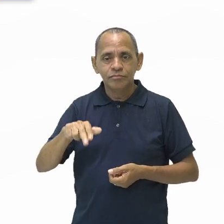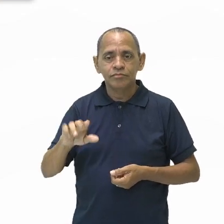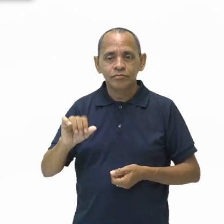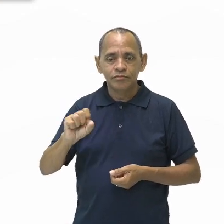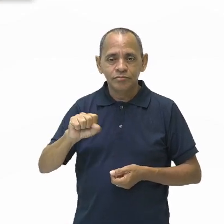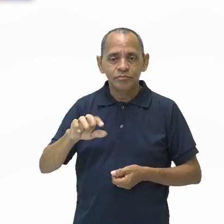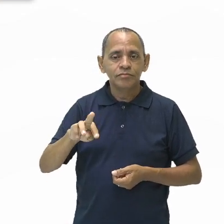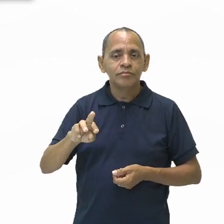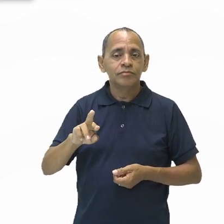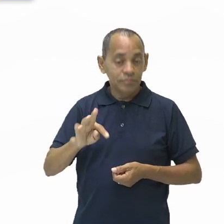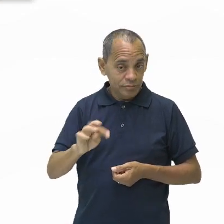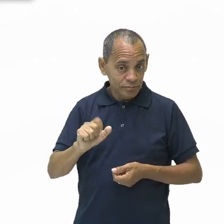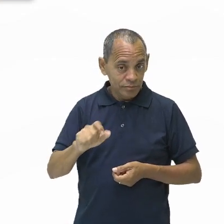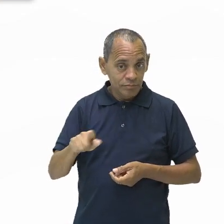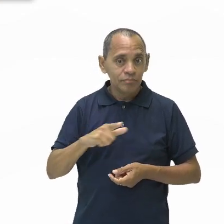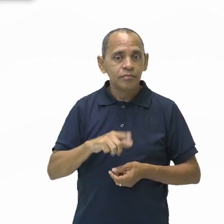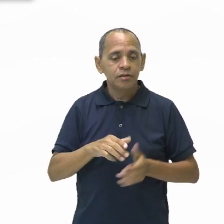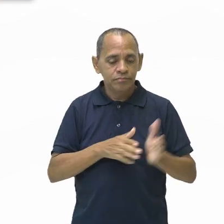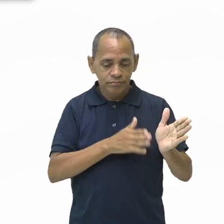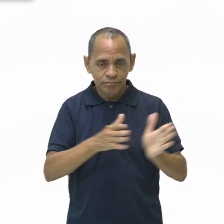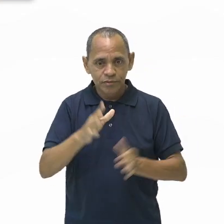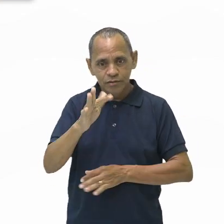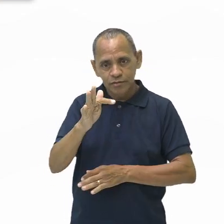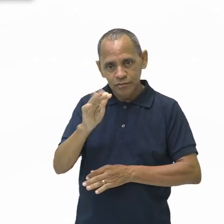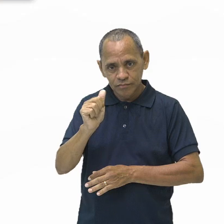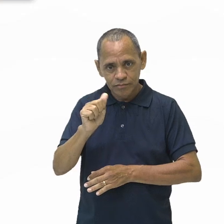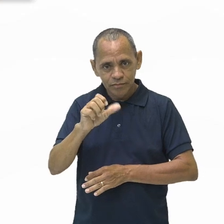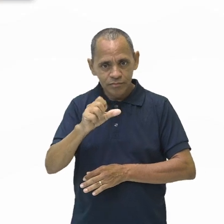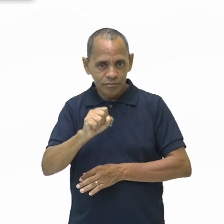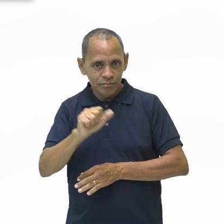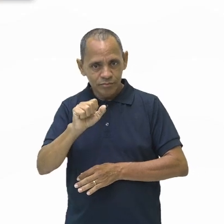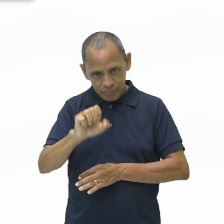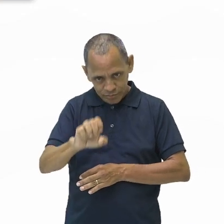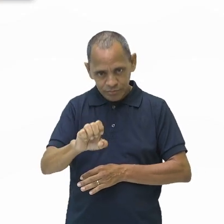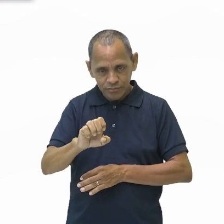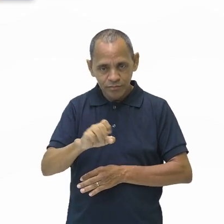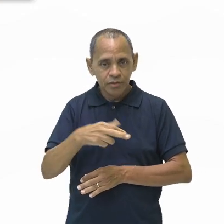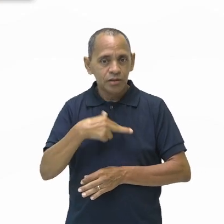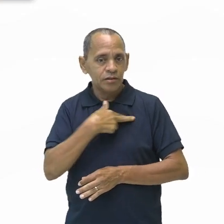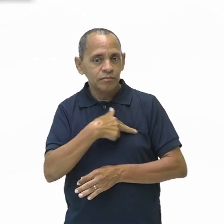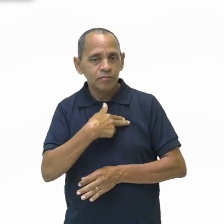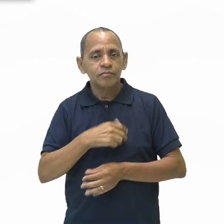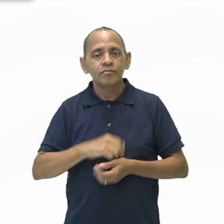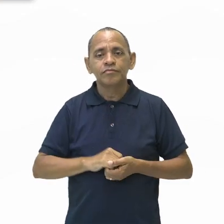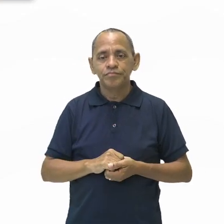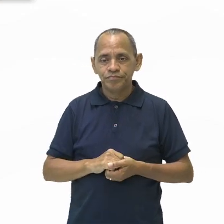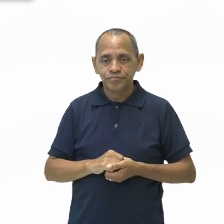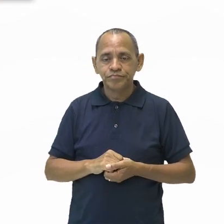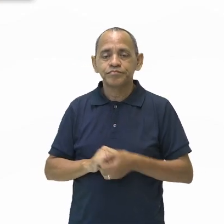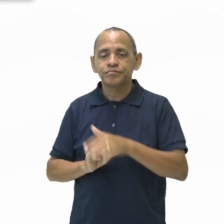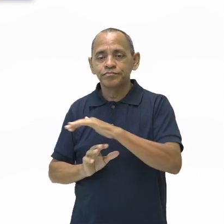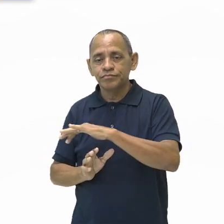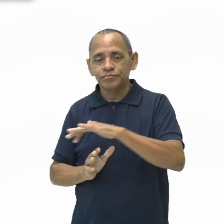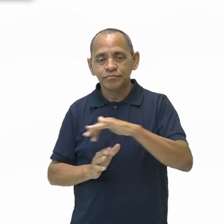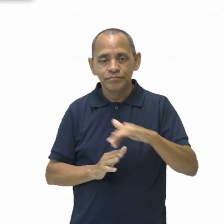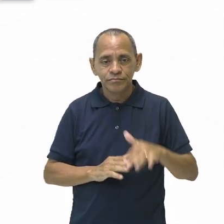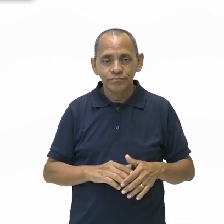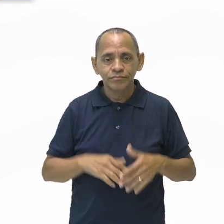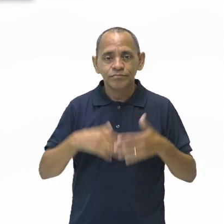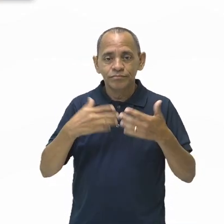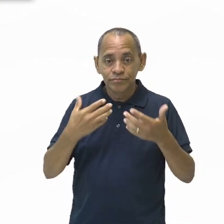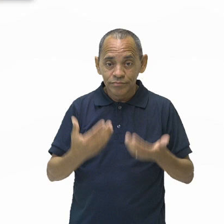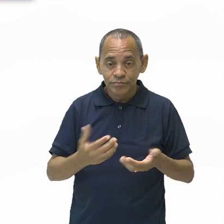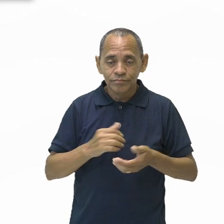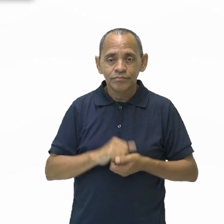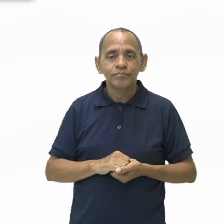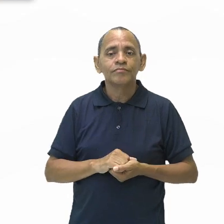fase romântica. Então, ele realmente tem esse destaque ali no romantismo. Certo? Muito bem, então vamos falar, a gente está falando